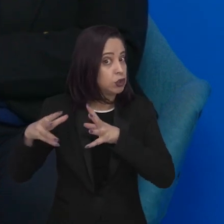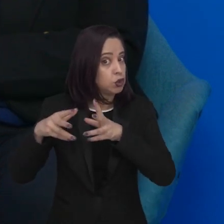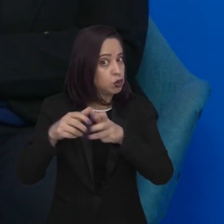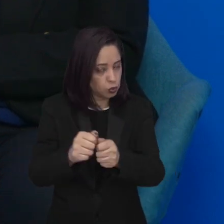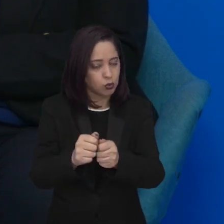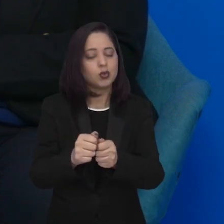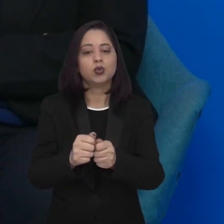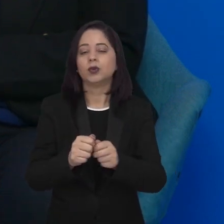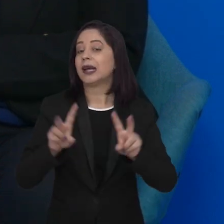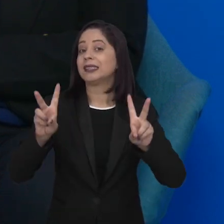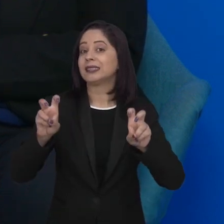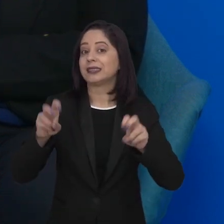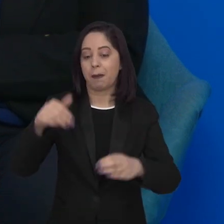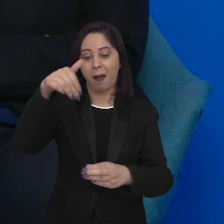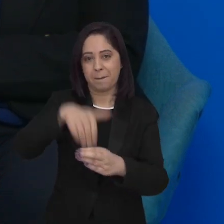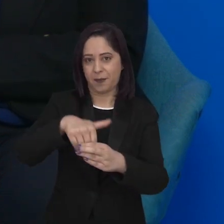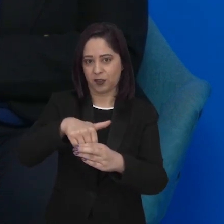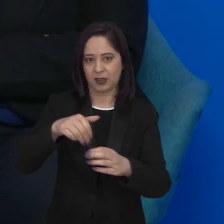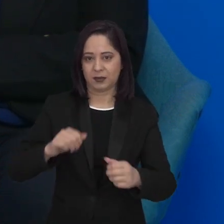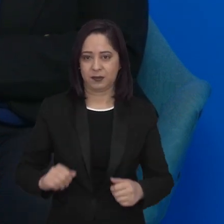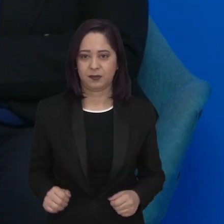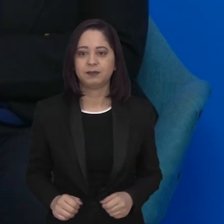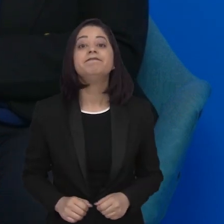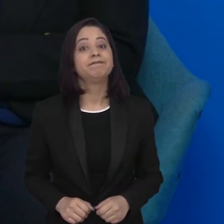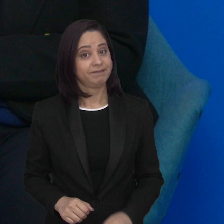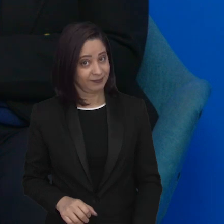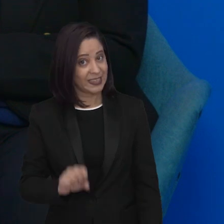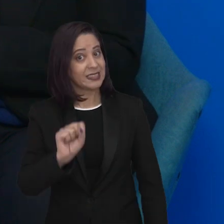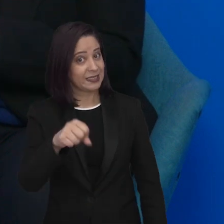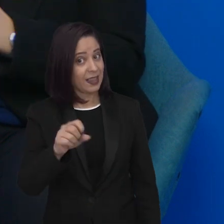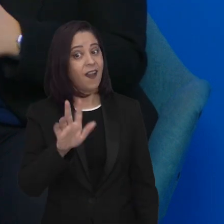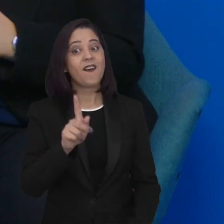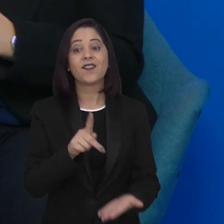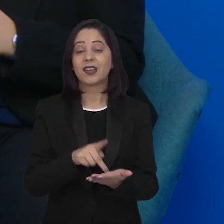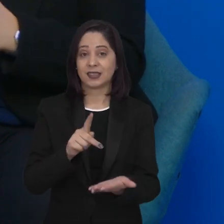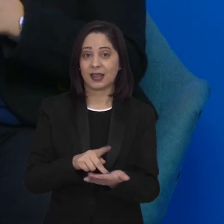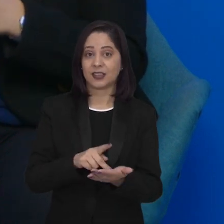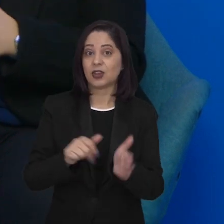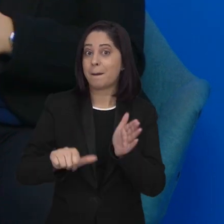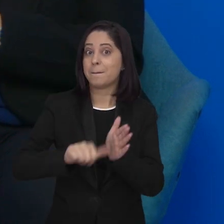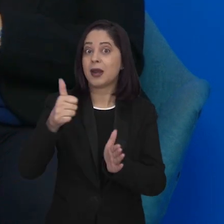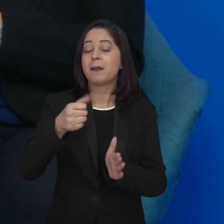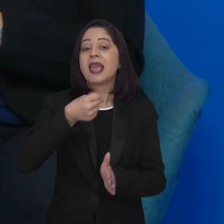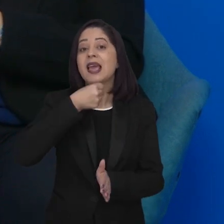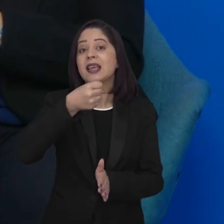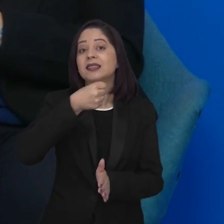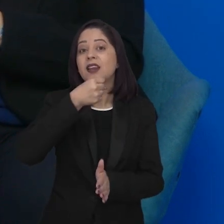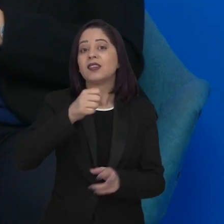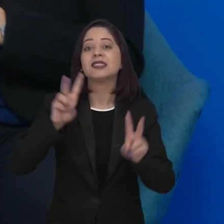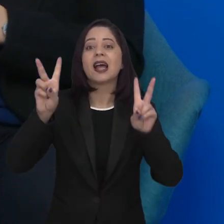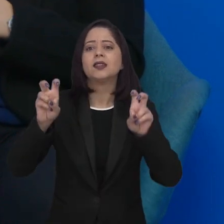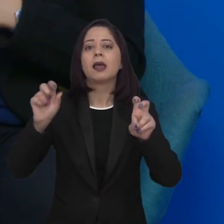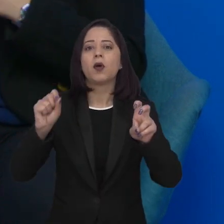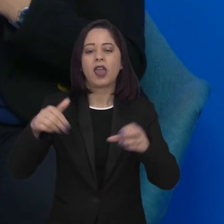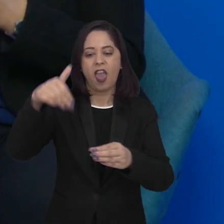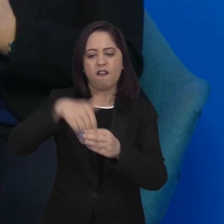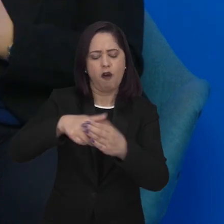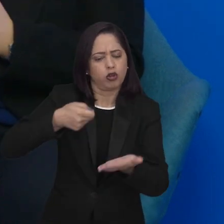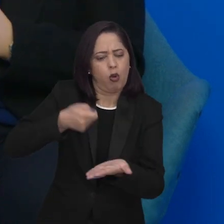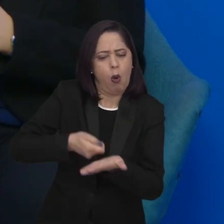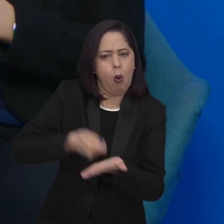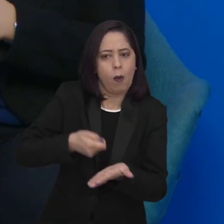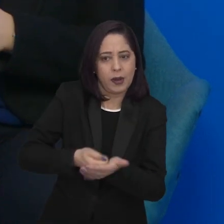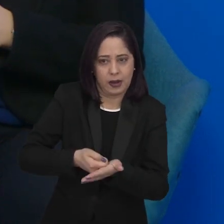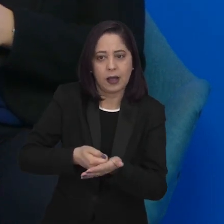de tudo que está relacionado ao pleito eleitoral. Isso aí. Na nossa primeira entrevista, vamos falar sobre voto